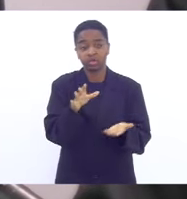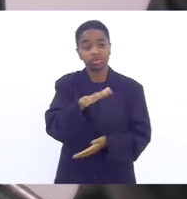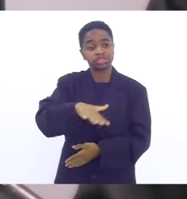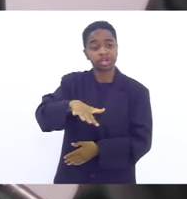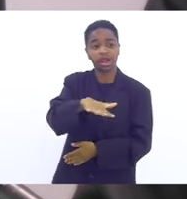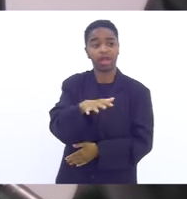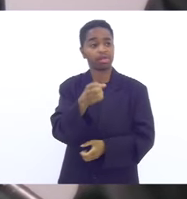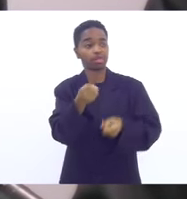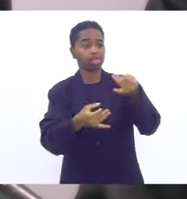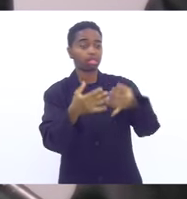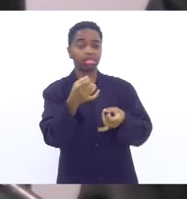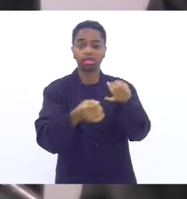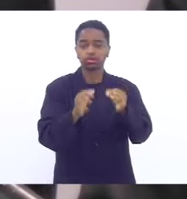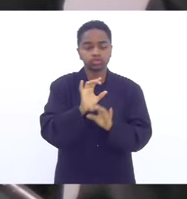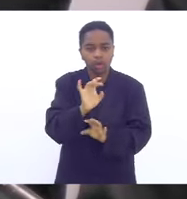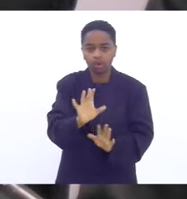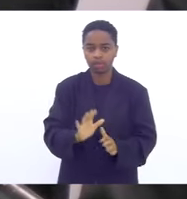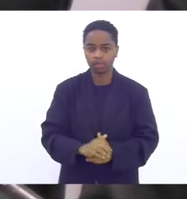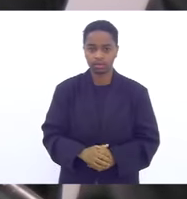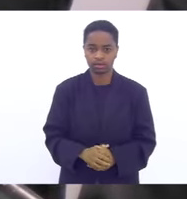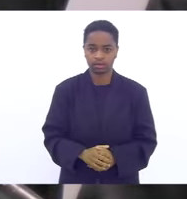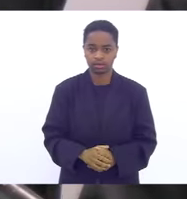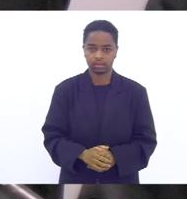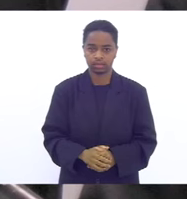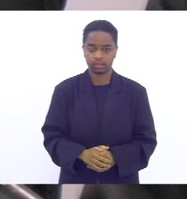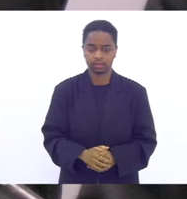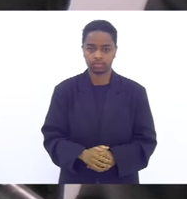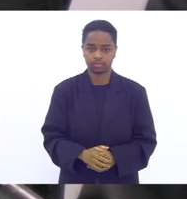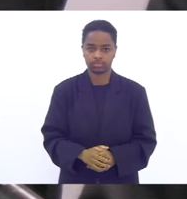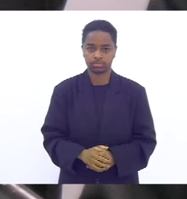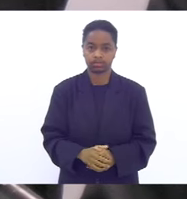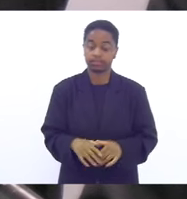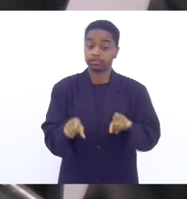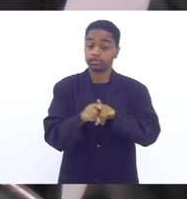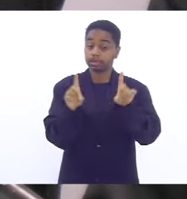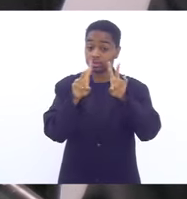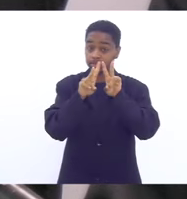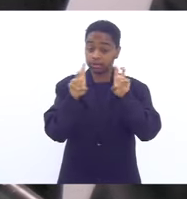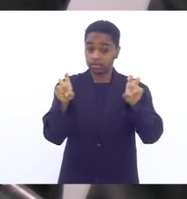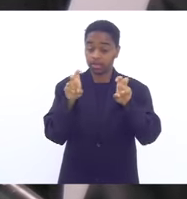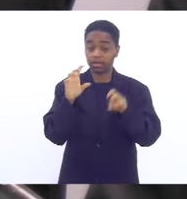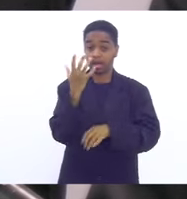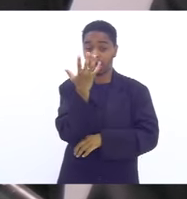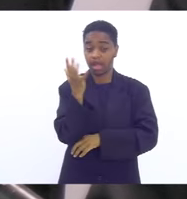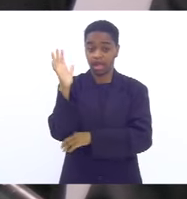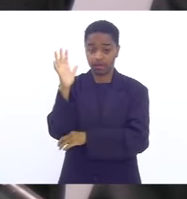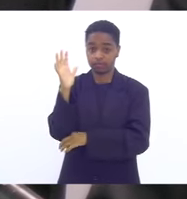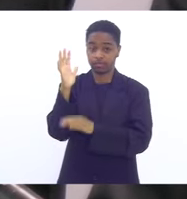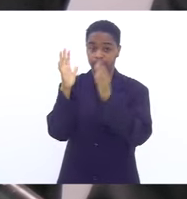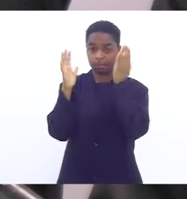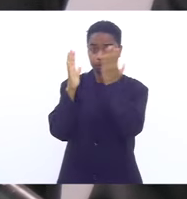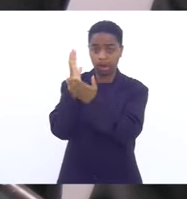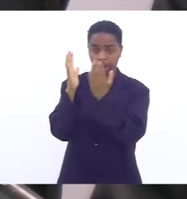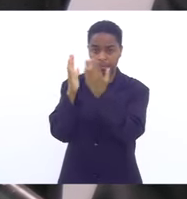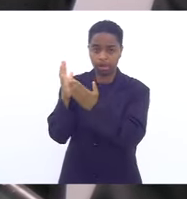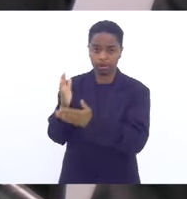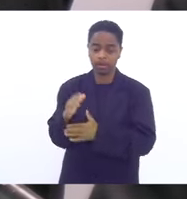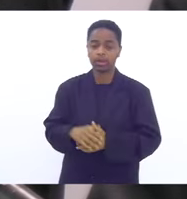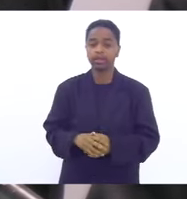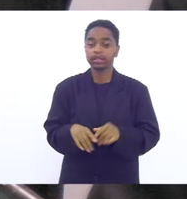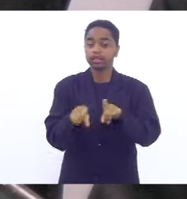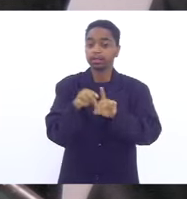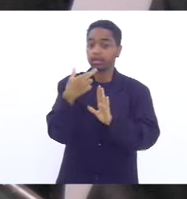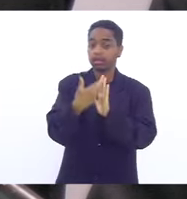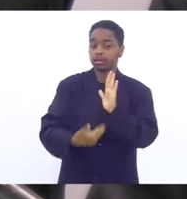é apenas o geral. Sobre o tema das podas de árvore, a próprio relatório